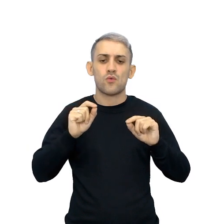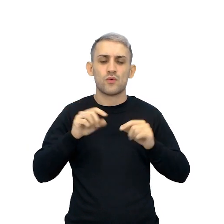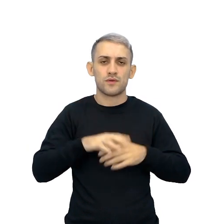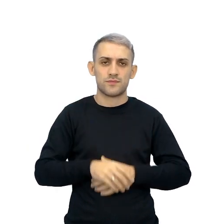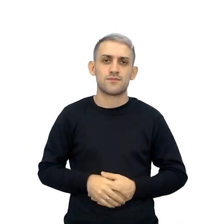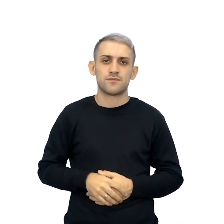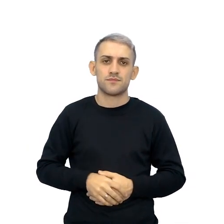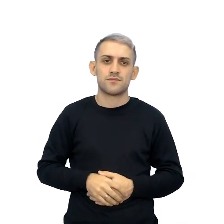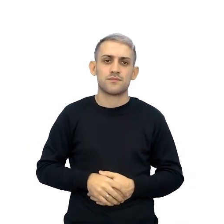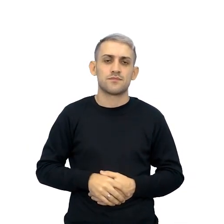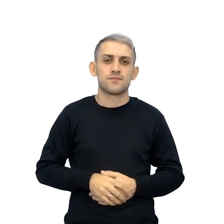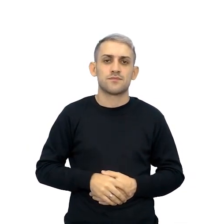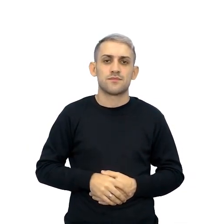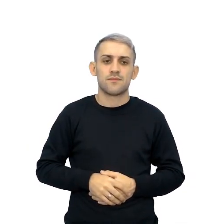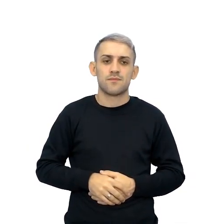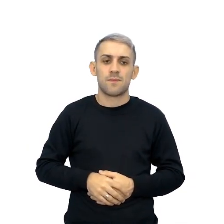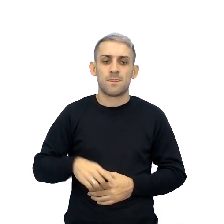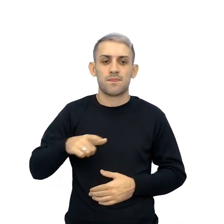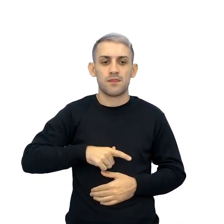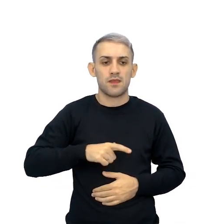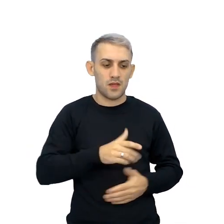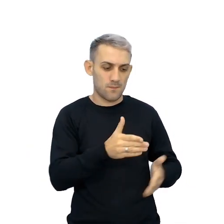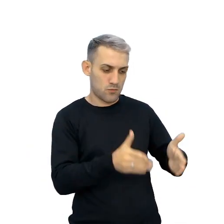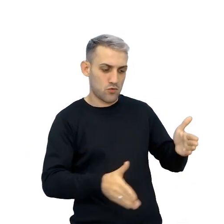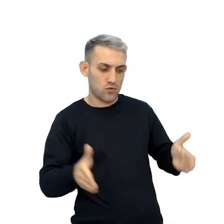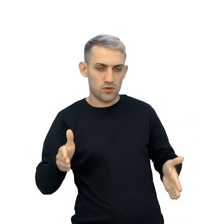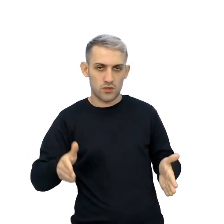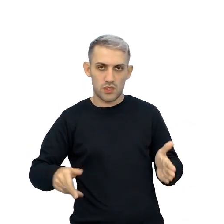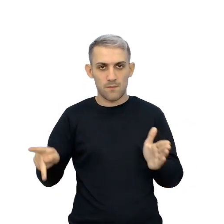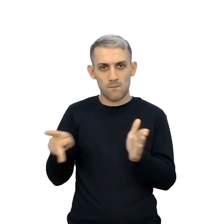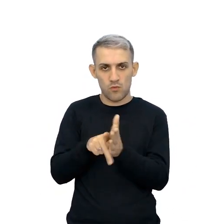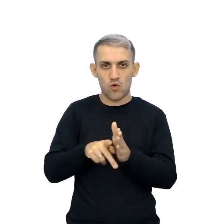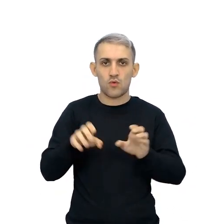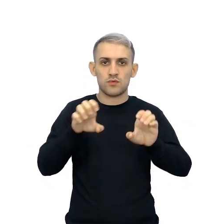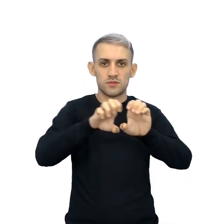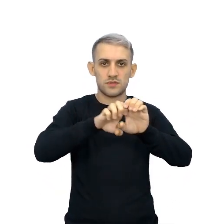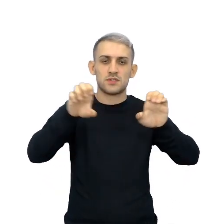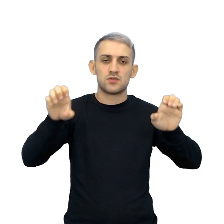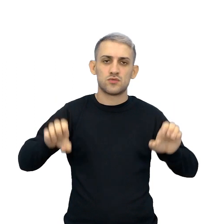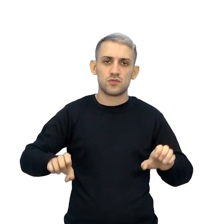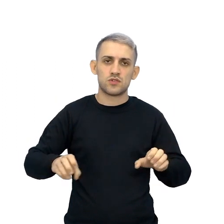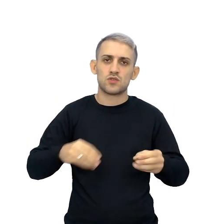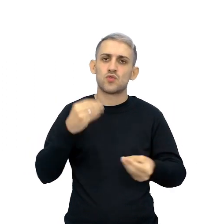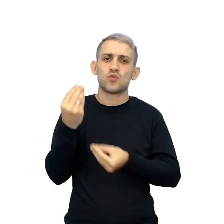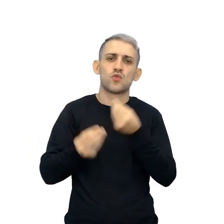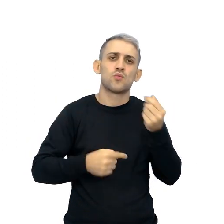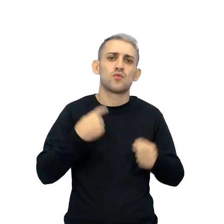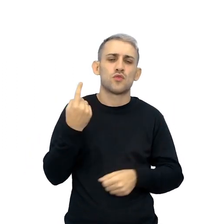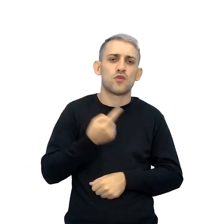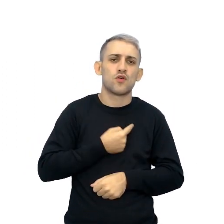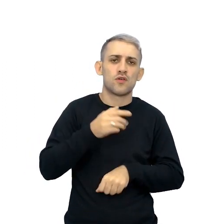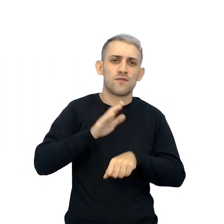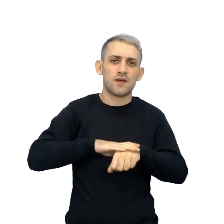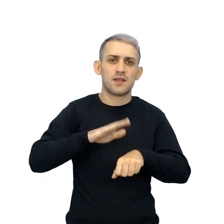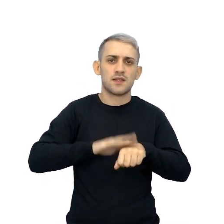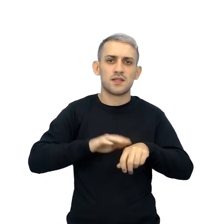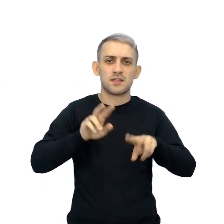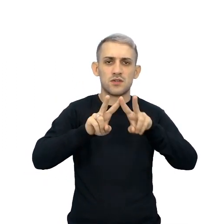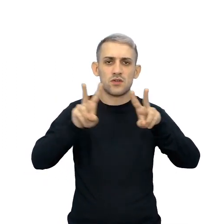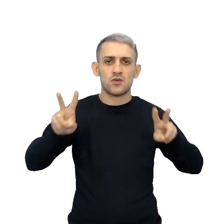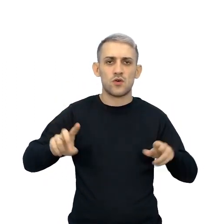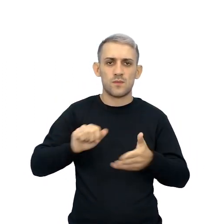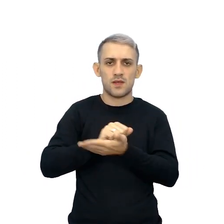né, um processo todo de estruturação do que é pertinente sobre essa